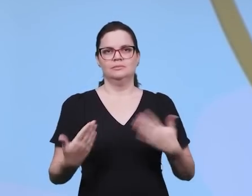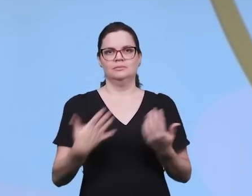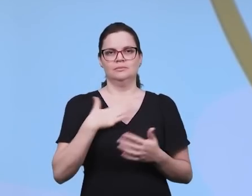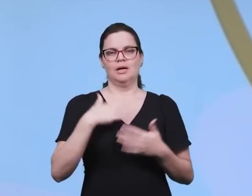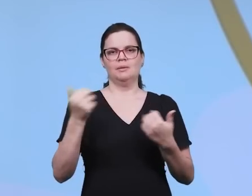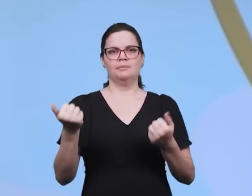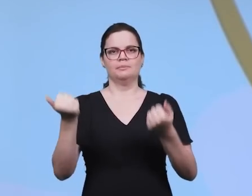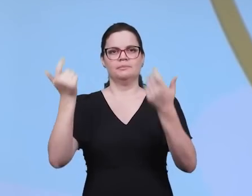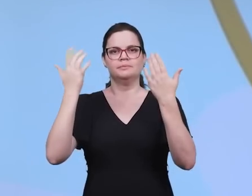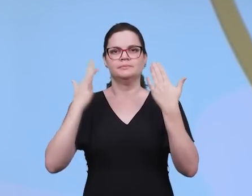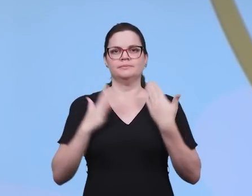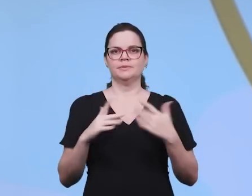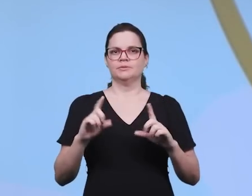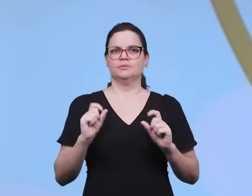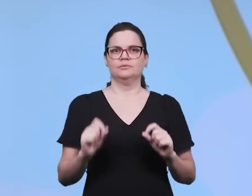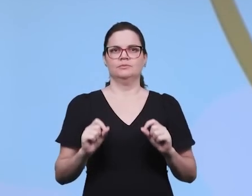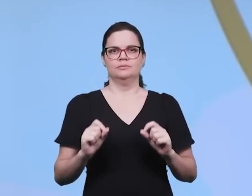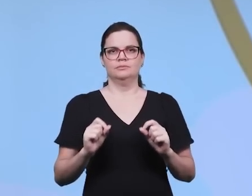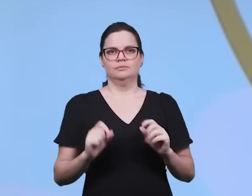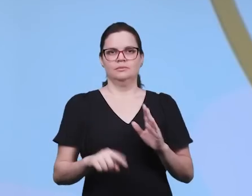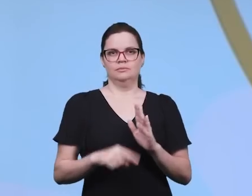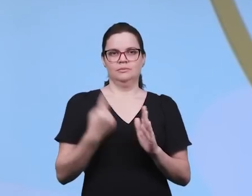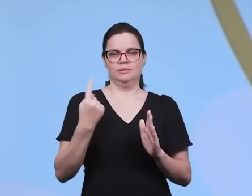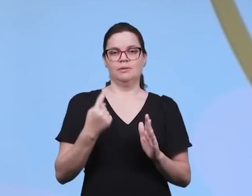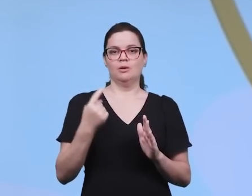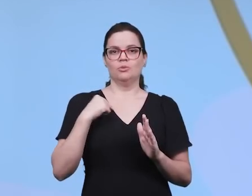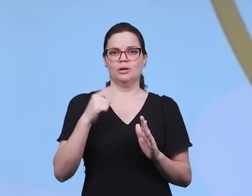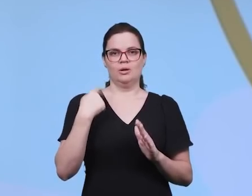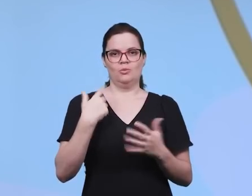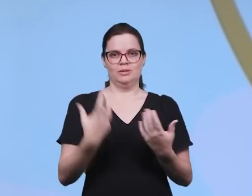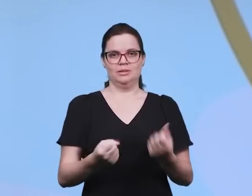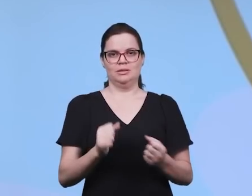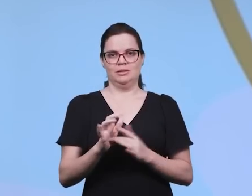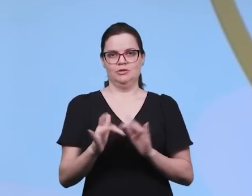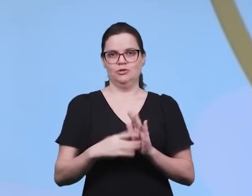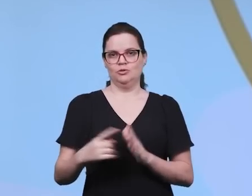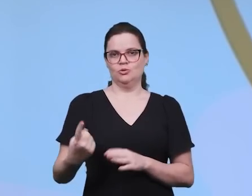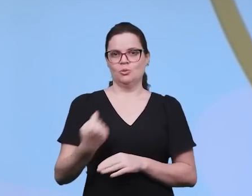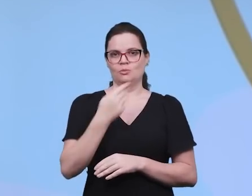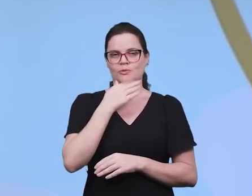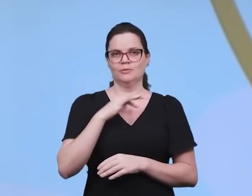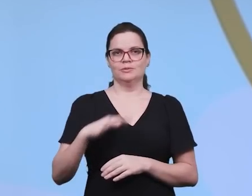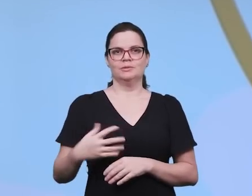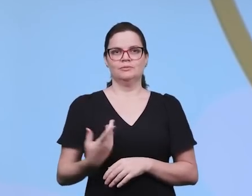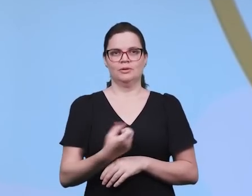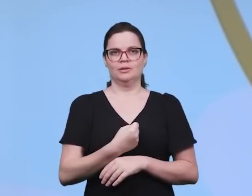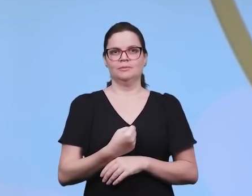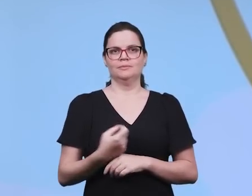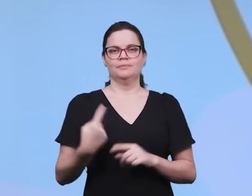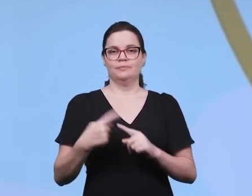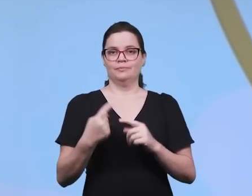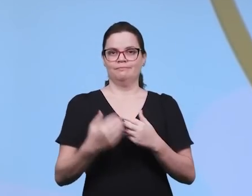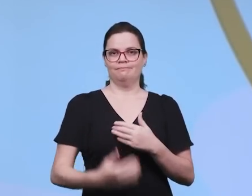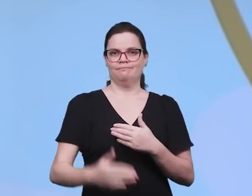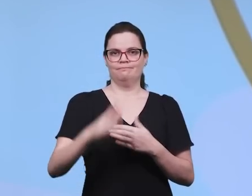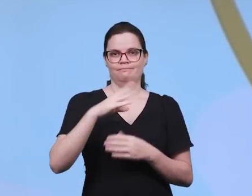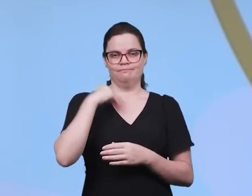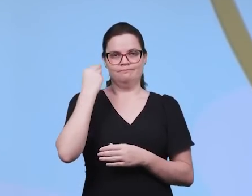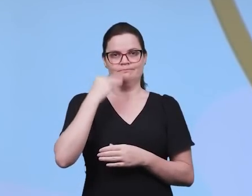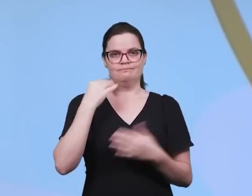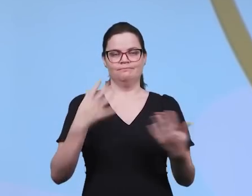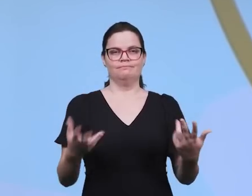bênção foi, primeiramente, ter aceitado o Senhor Jesus como meu único e suficiente Salvador, né? Porque ali foi uma